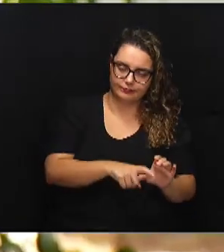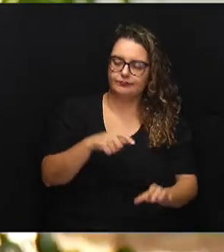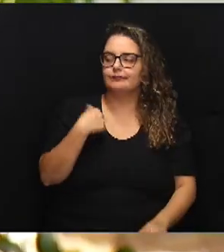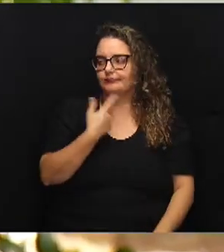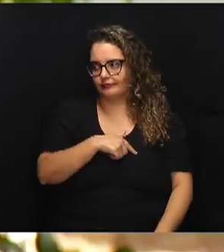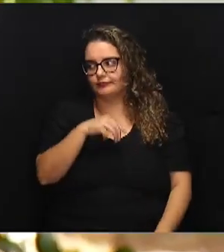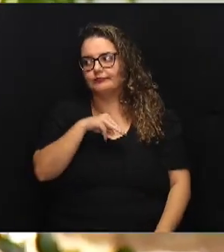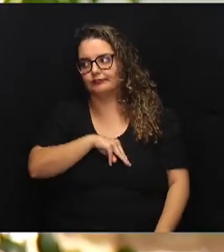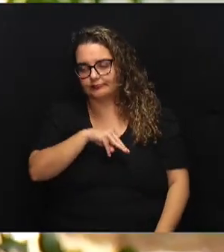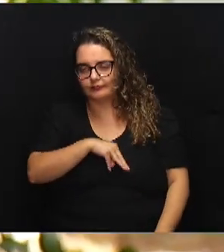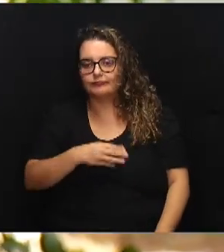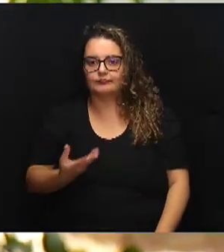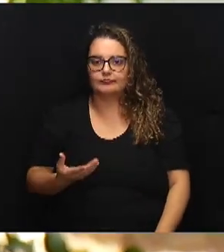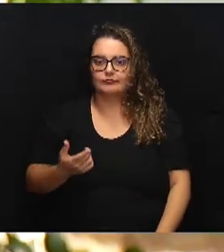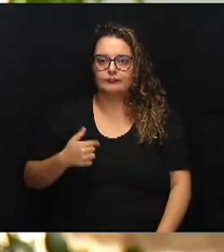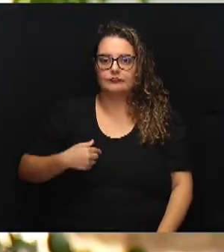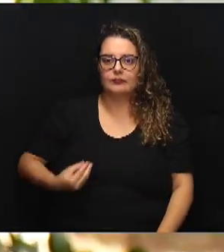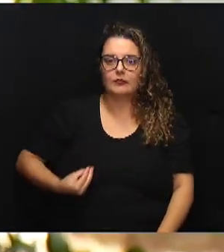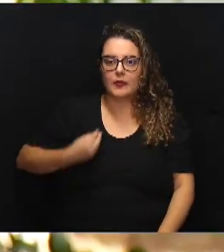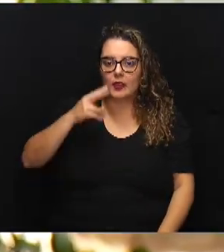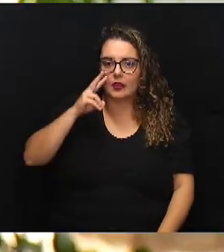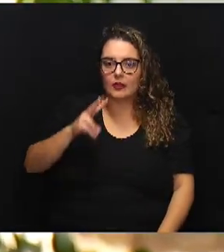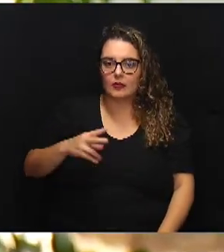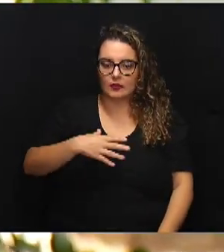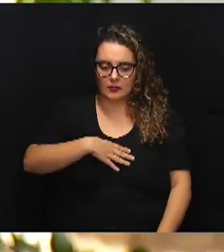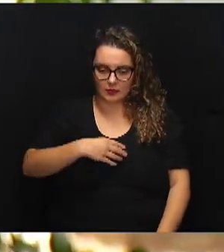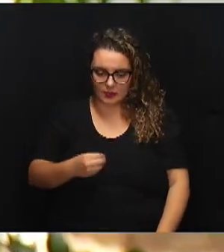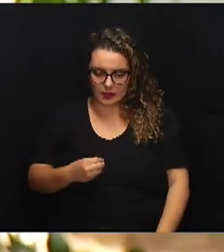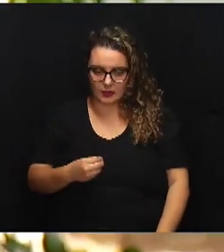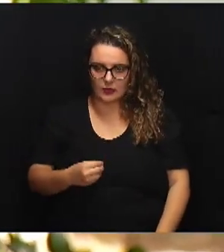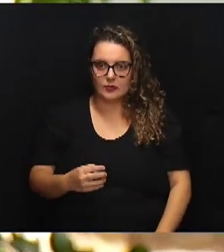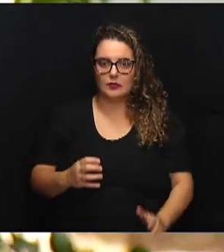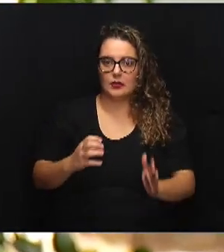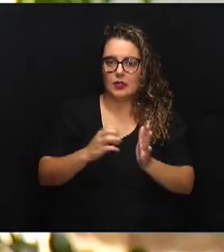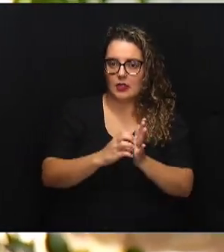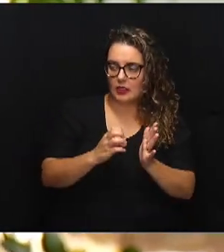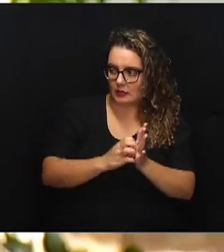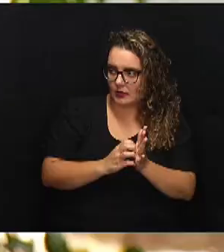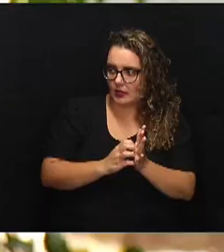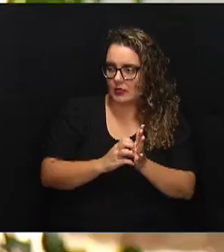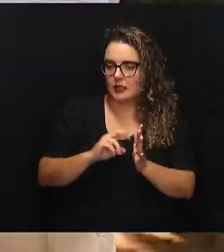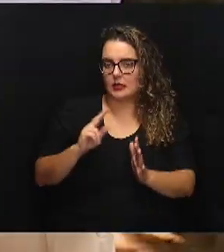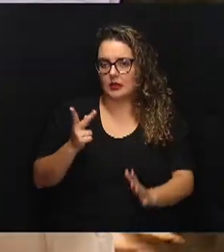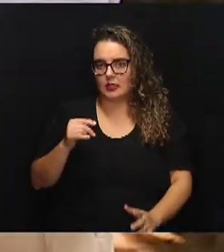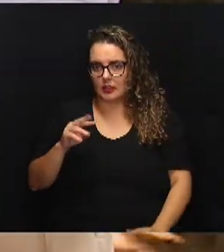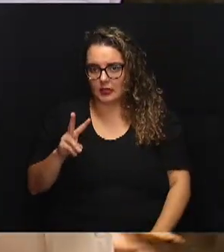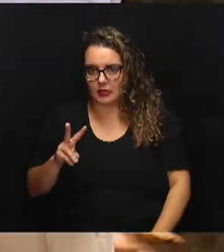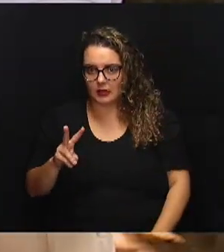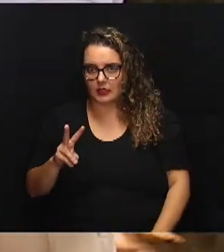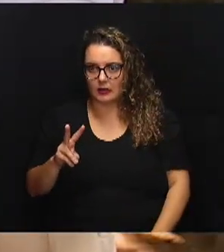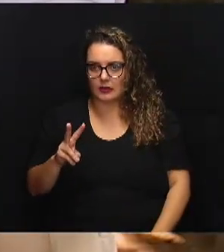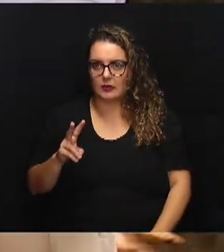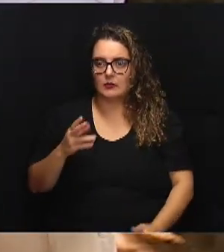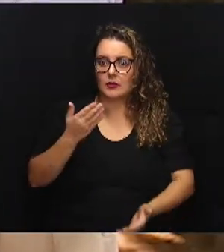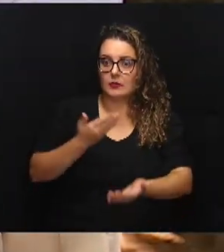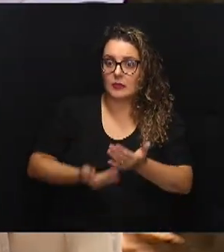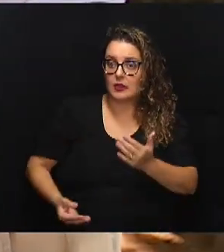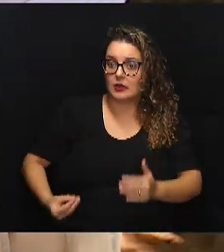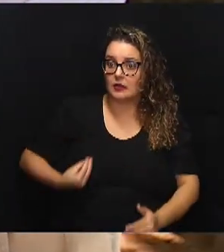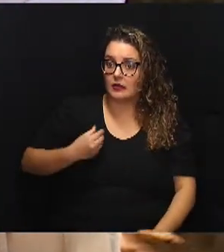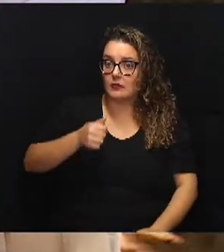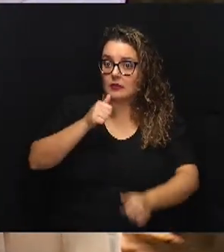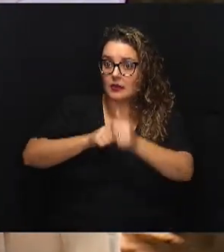missão. Eu vi muitos filhos com HIV/AIDS perder a vida para a bebida alcoólica, para